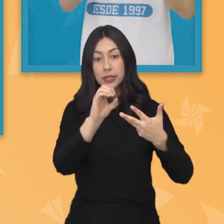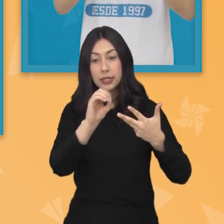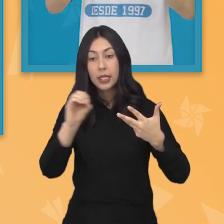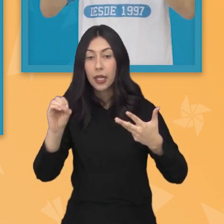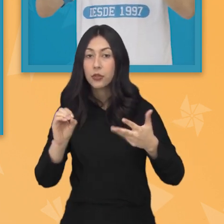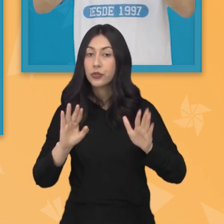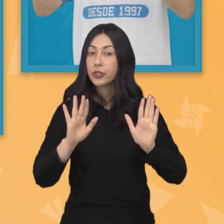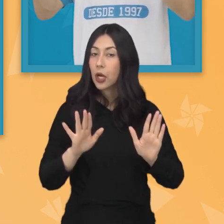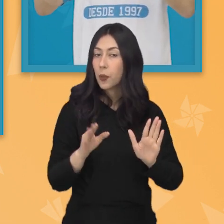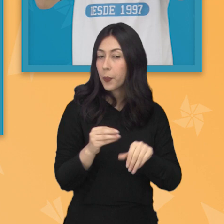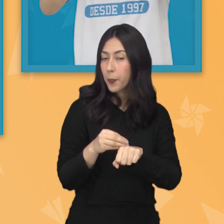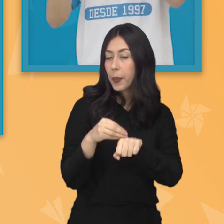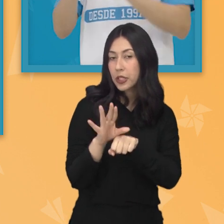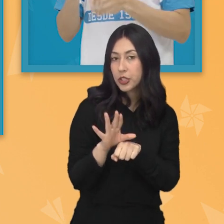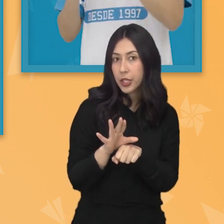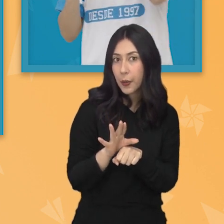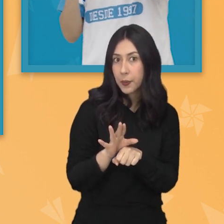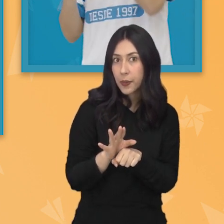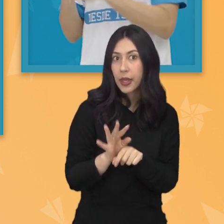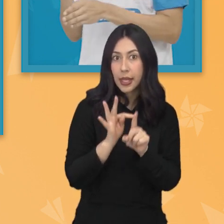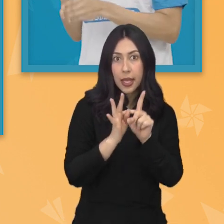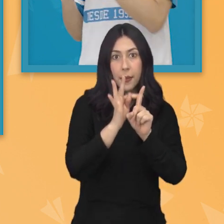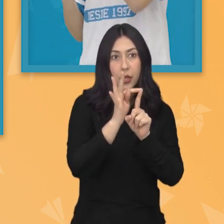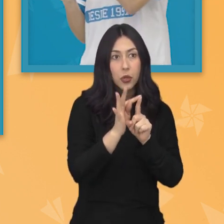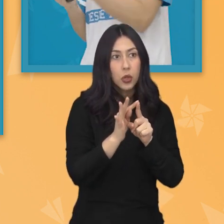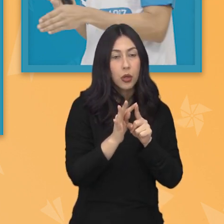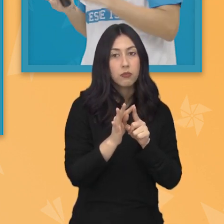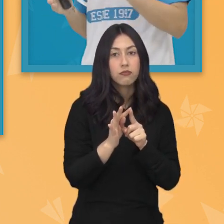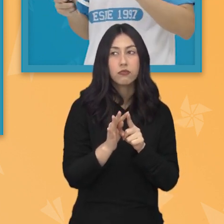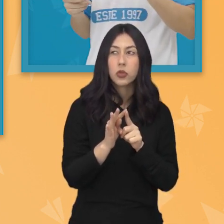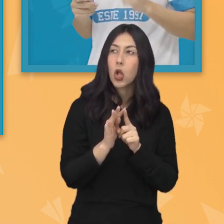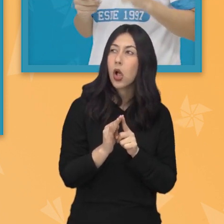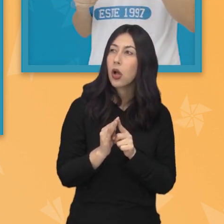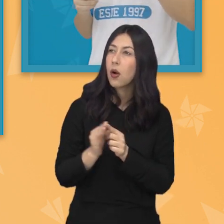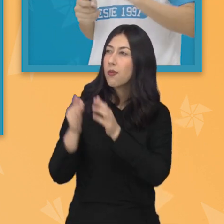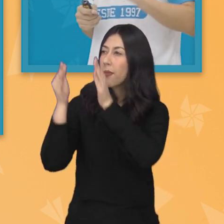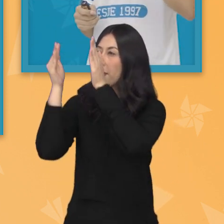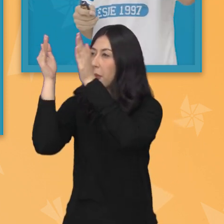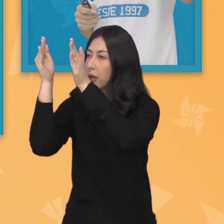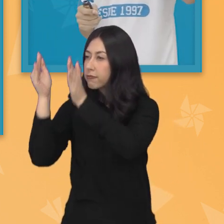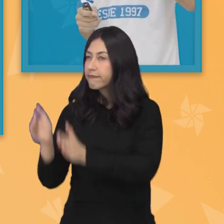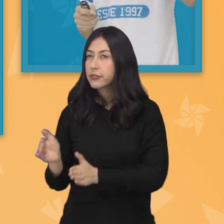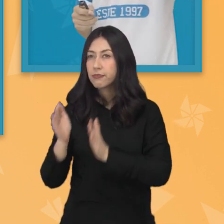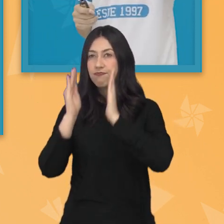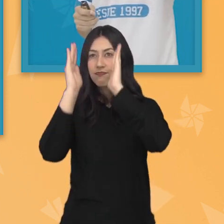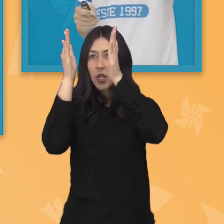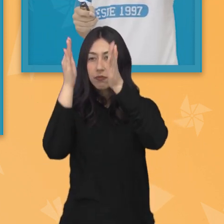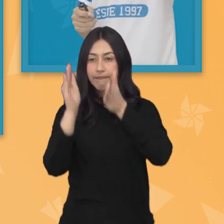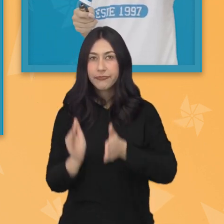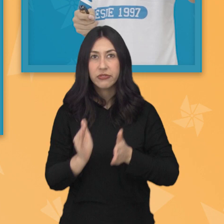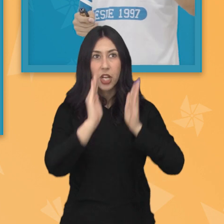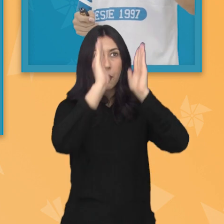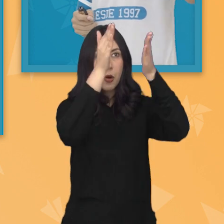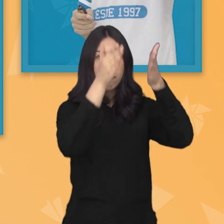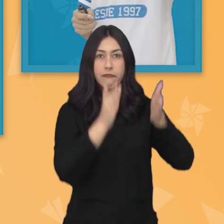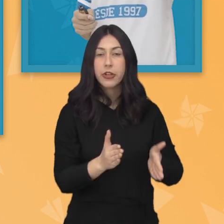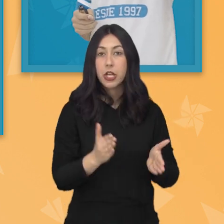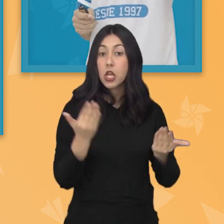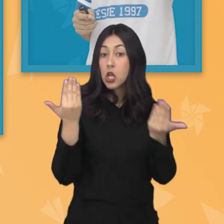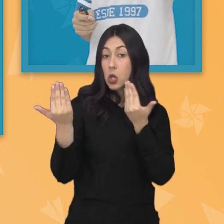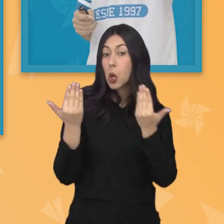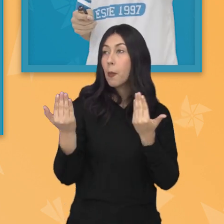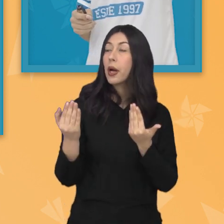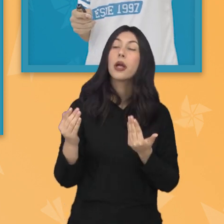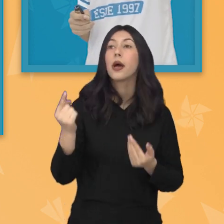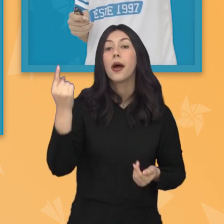coloquem elas ladinho uma da outra, façam um risco dividindo elas e vá lá e compare cada uma delas. A